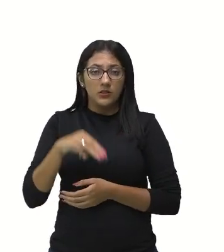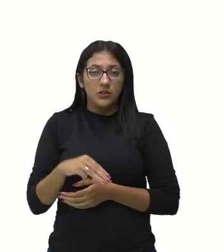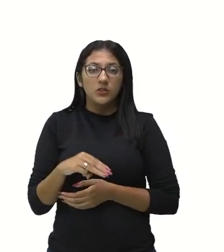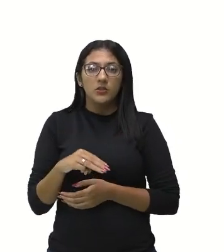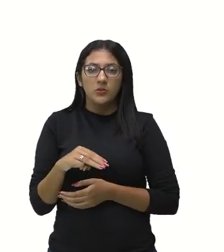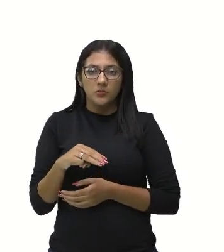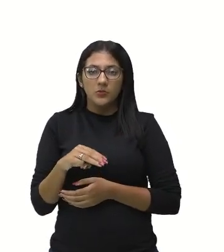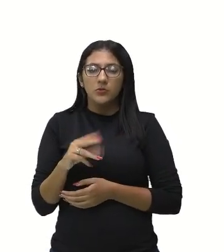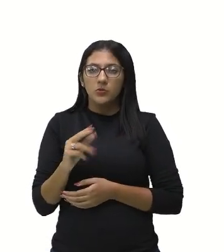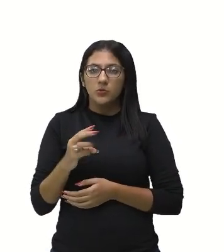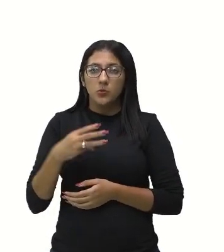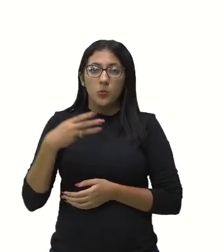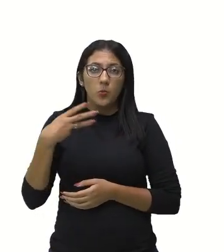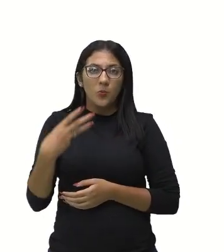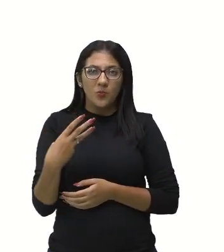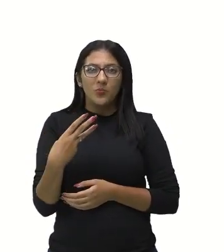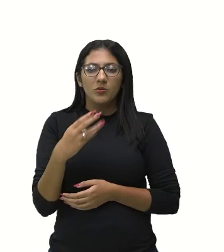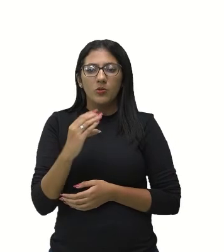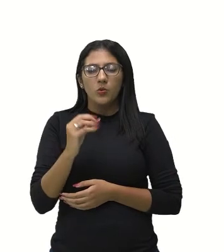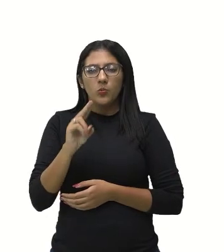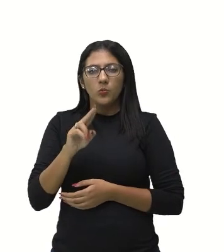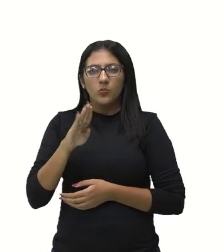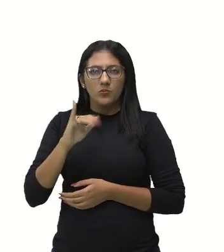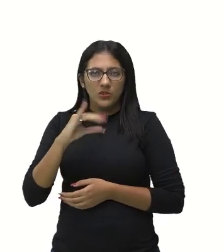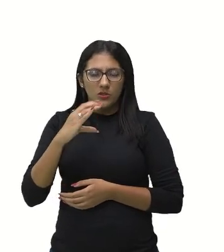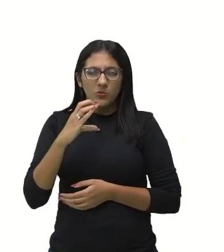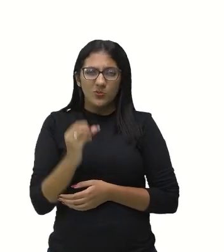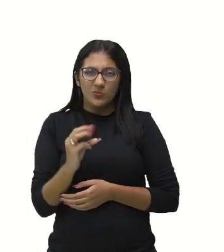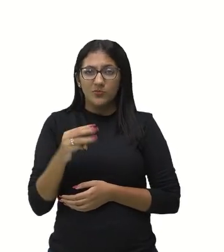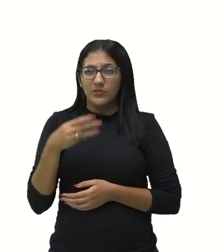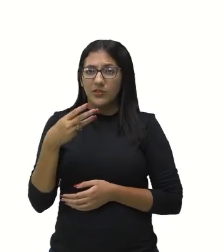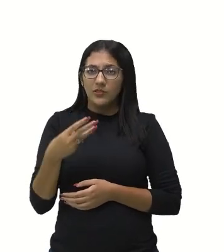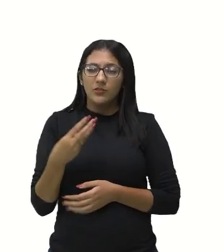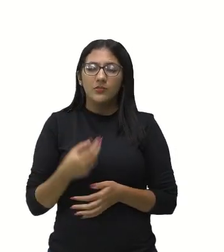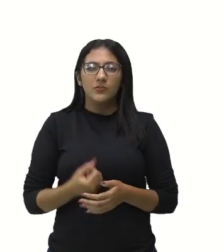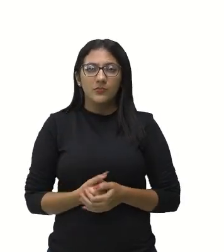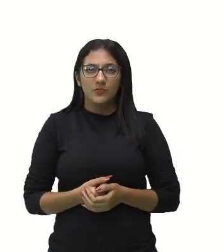centímetros cúbicos. Tudo bem?